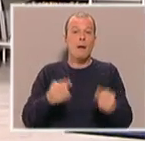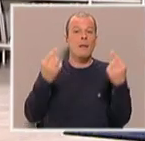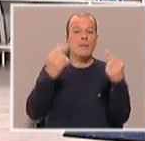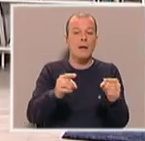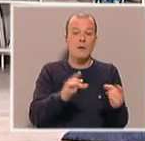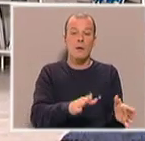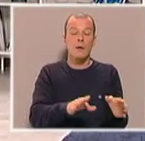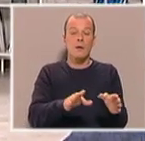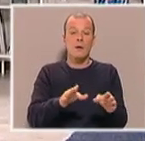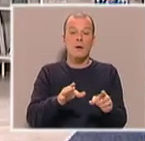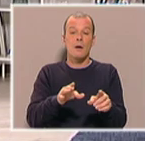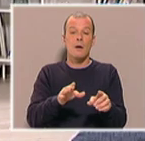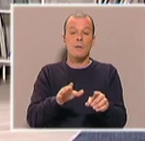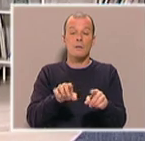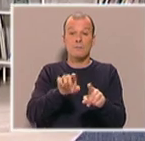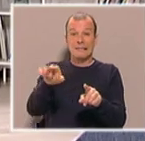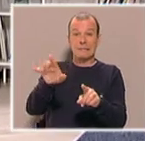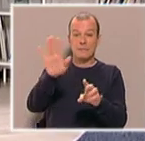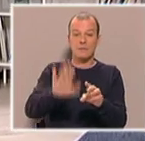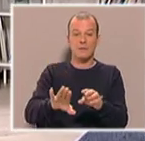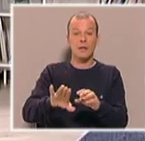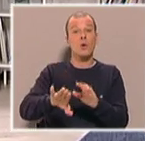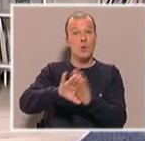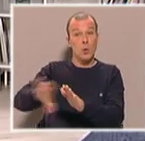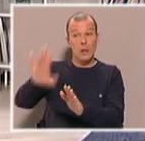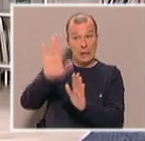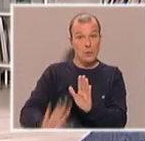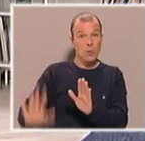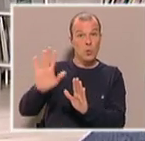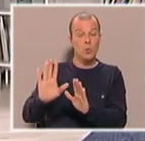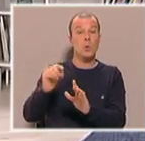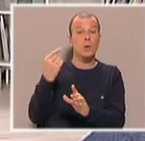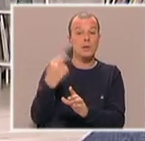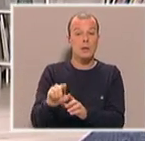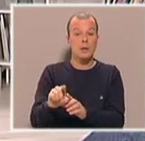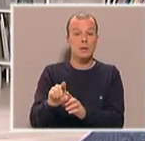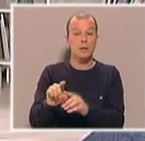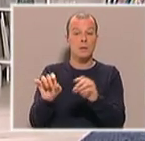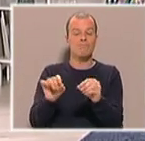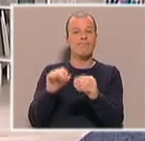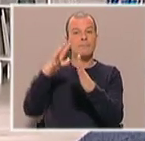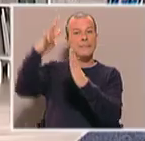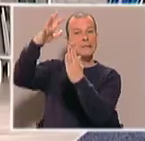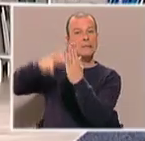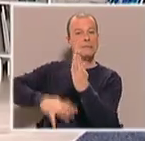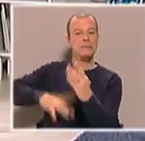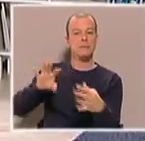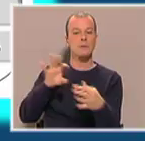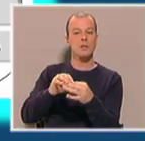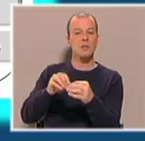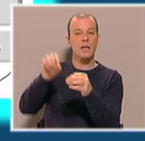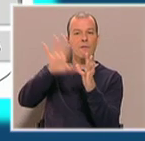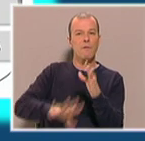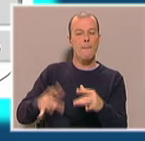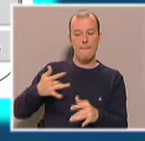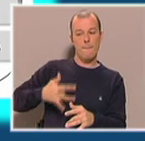ali do lado, daquele lado ali, ou seja, do meu lado direito, um esquema do pulmão onde